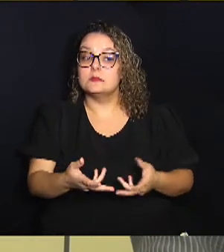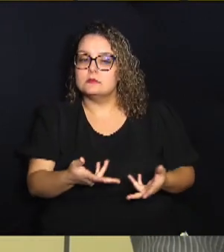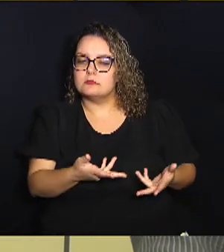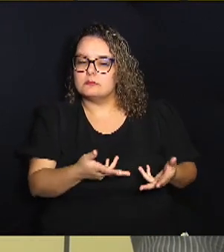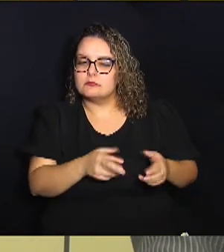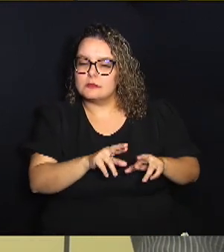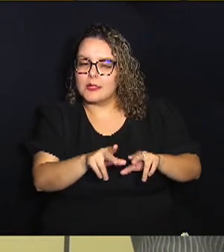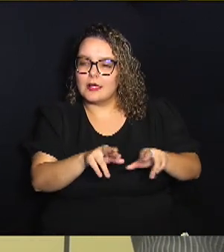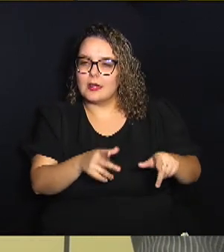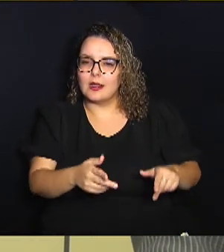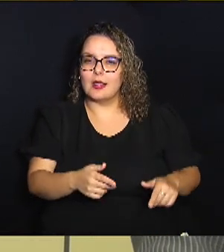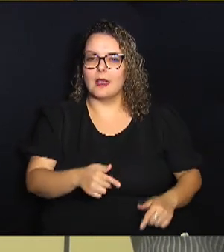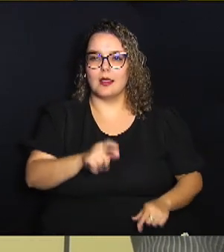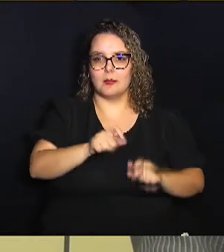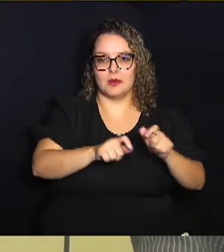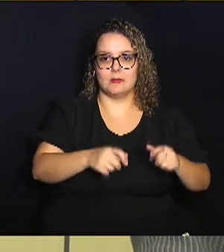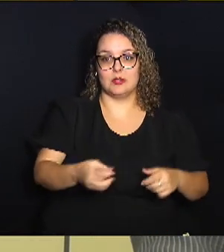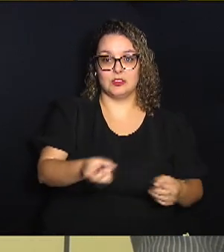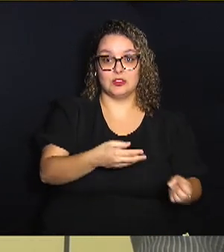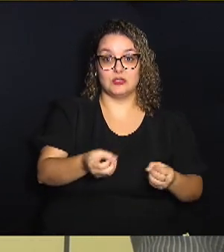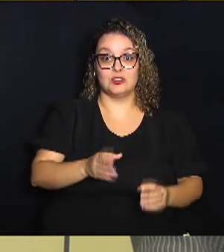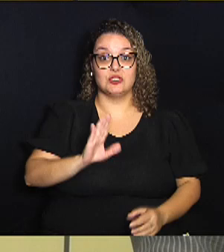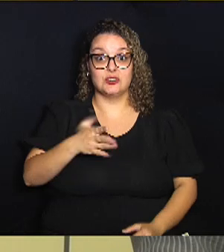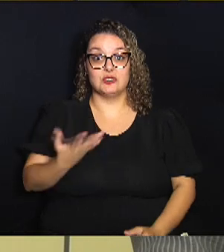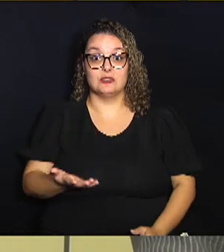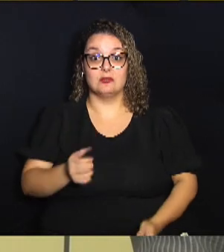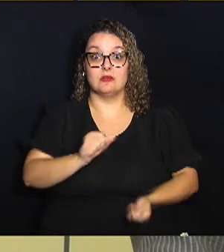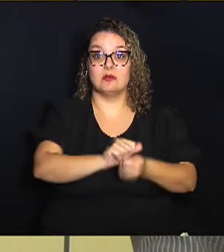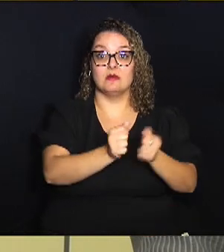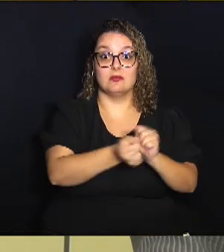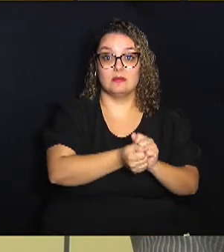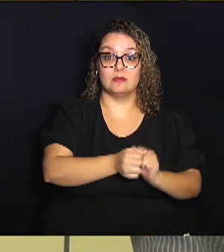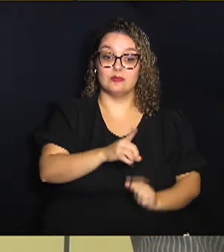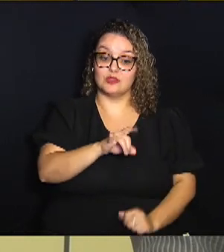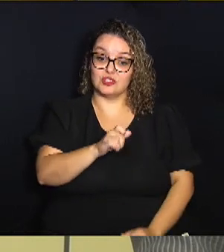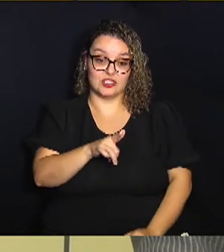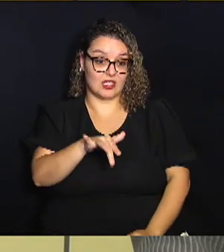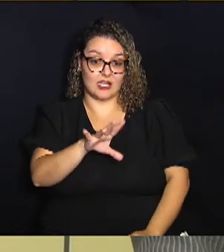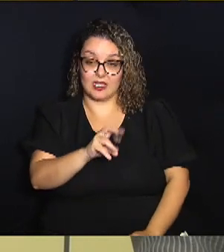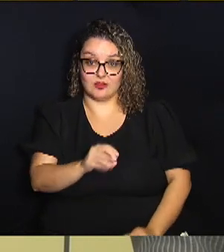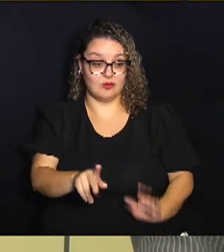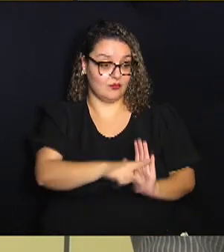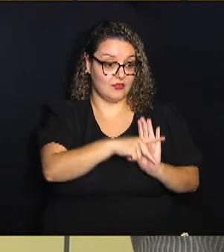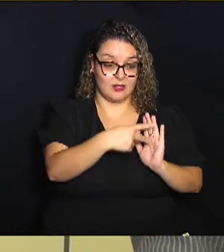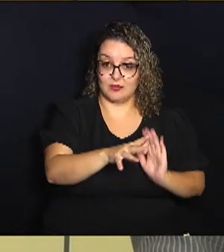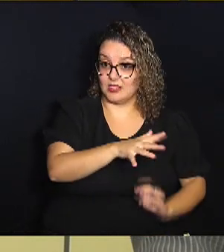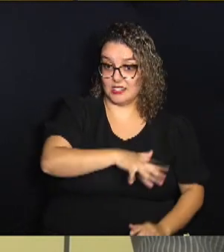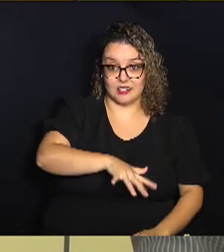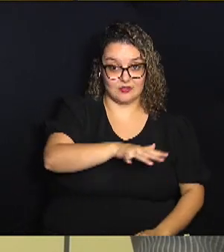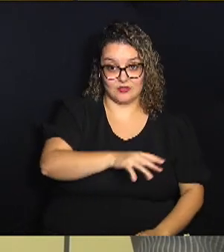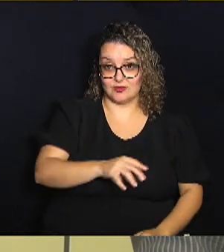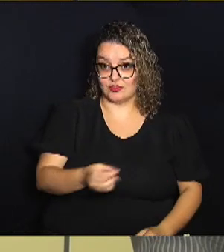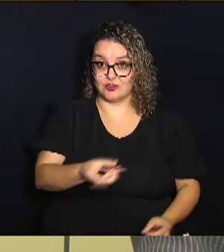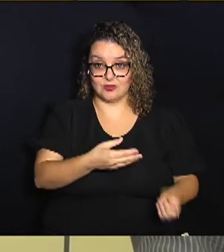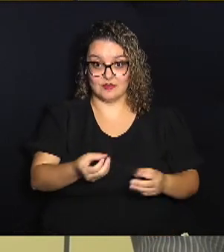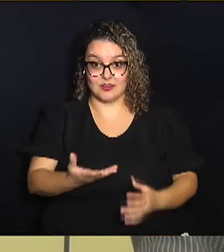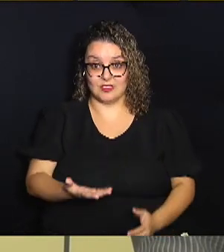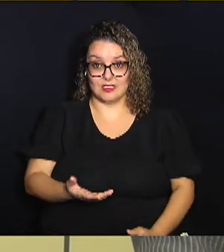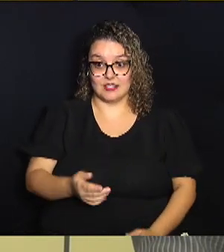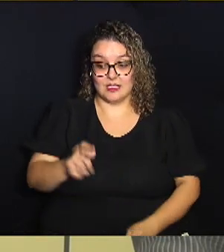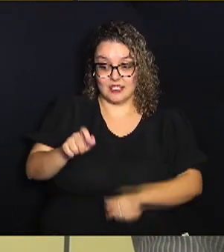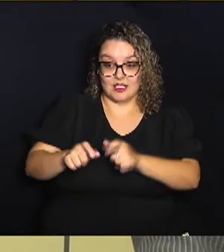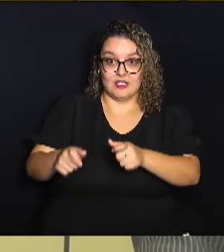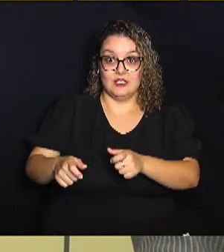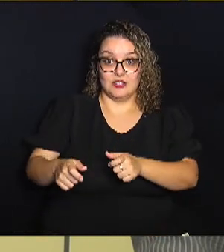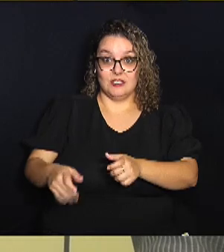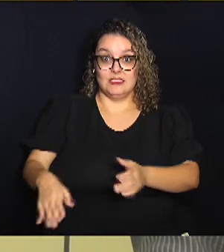A pessoa que ela já está na área de inovação, ela já se habituou a um dialeto que é próprio daquela área de inovação. Tá. E as pessoas que